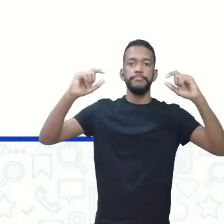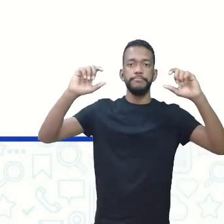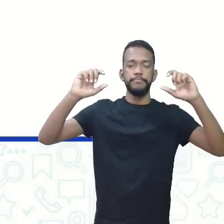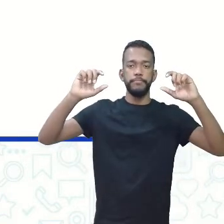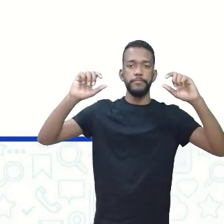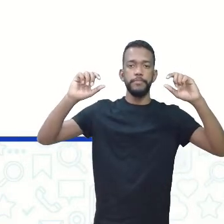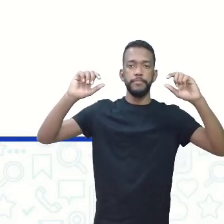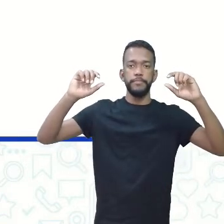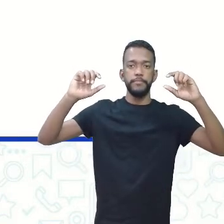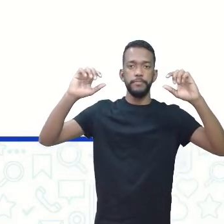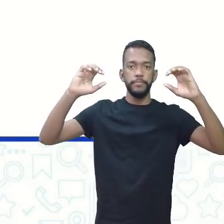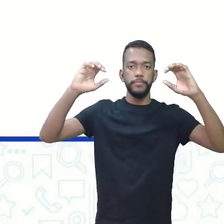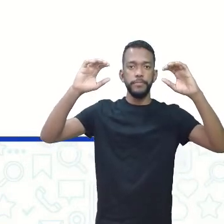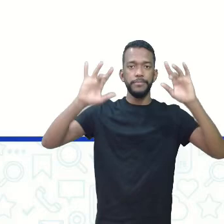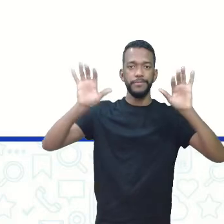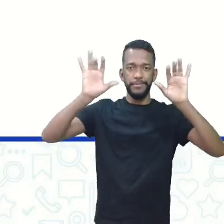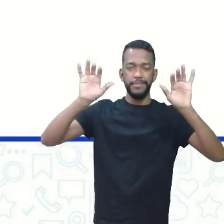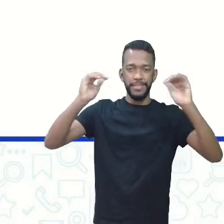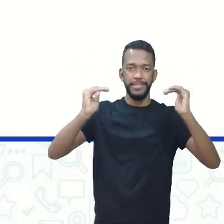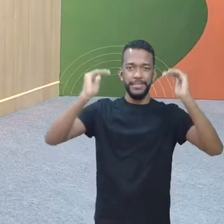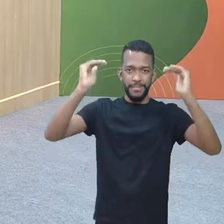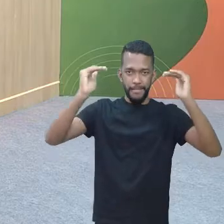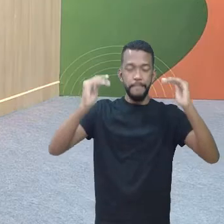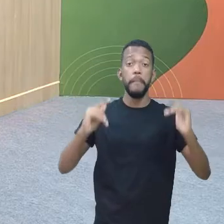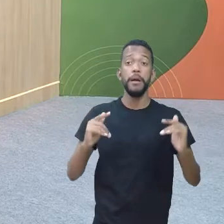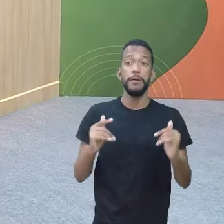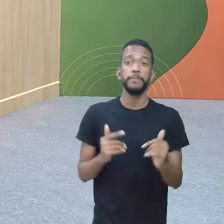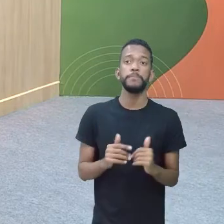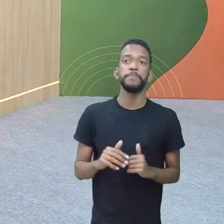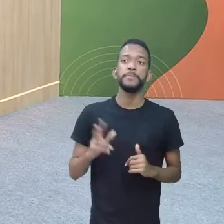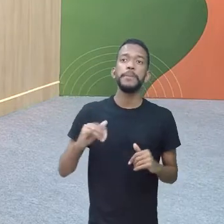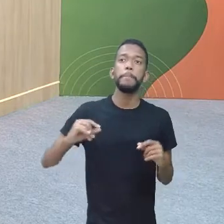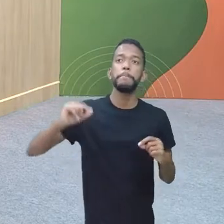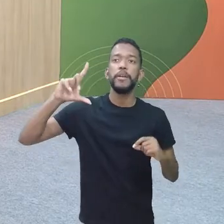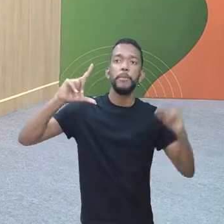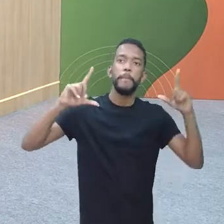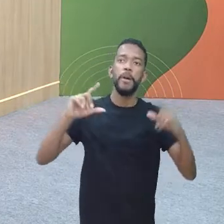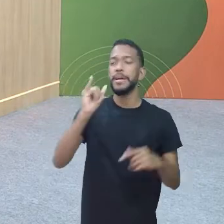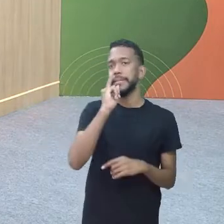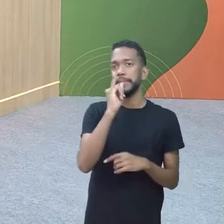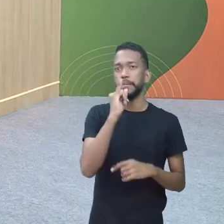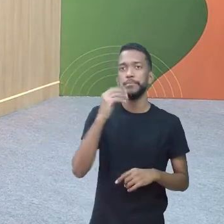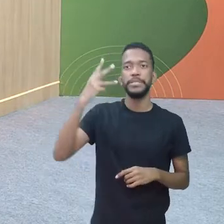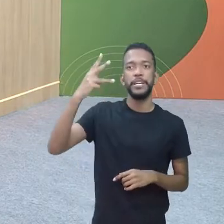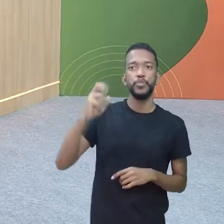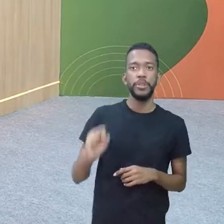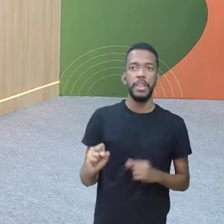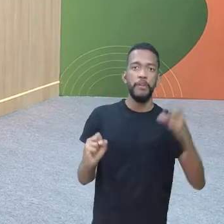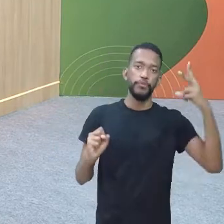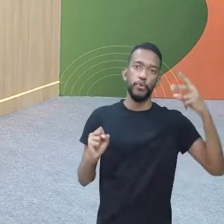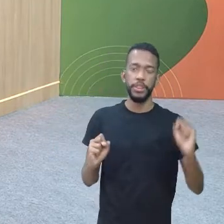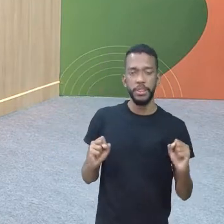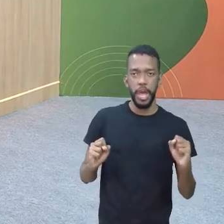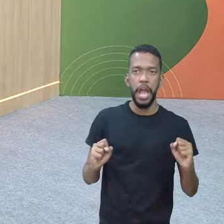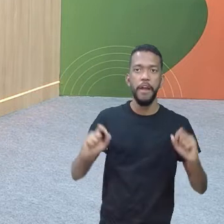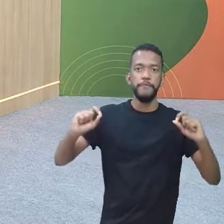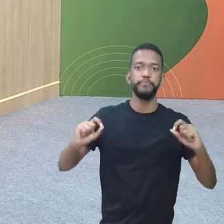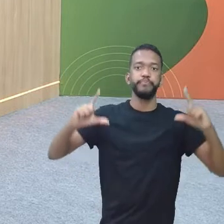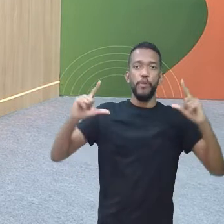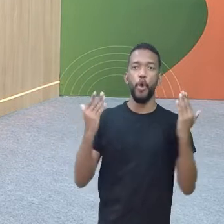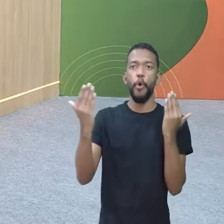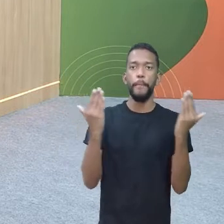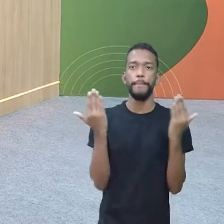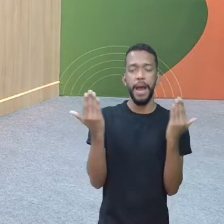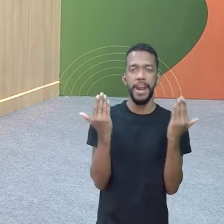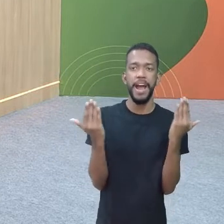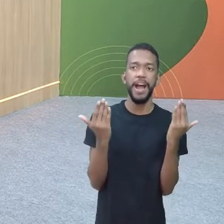numeradores. Quem for maior vai ser a maior fração. Então, se eu tenho 3/8 e 2/8 para comparar